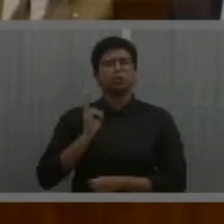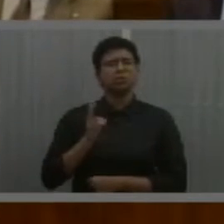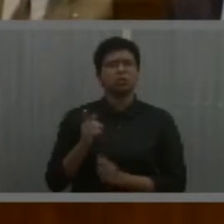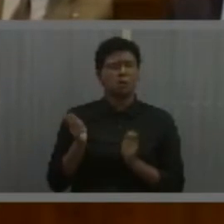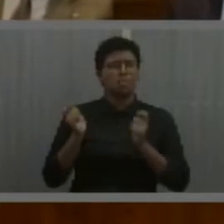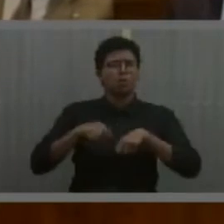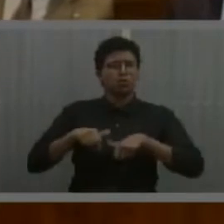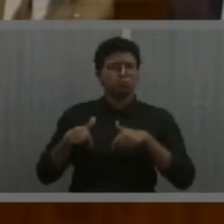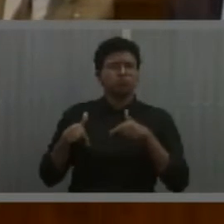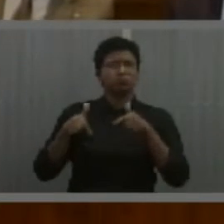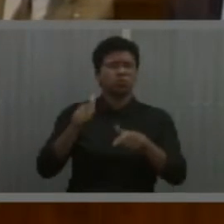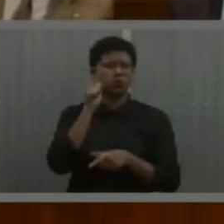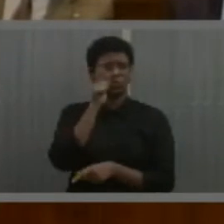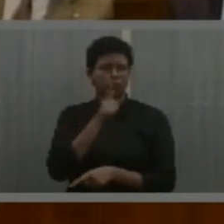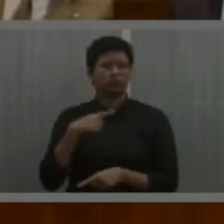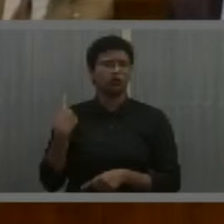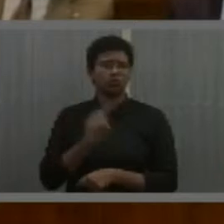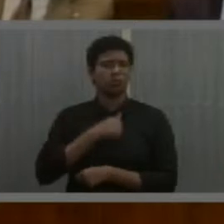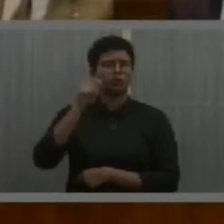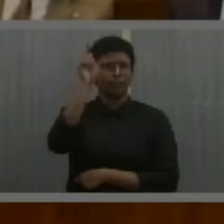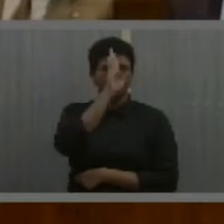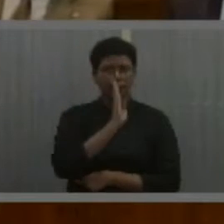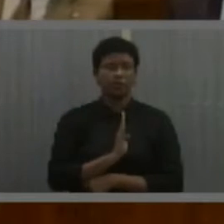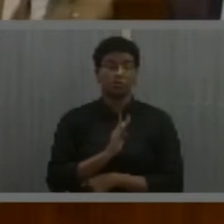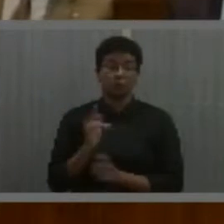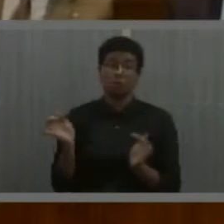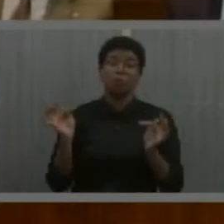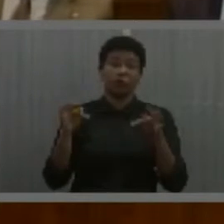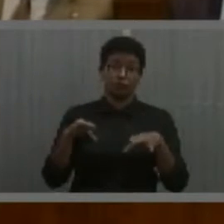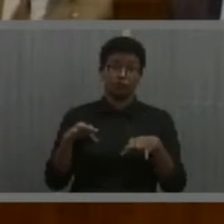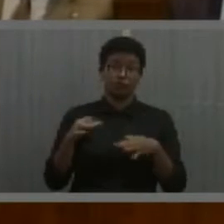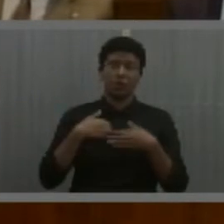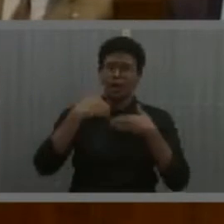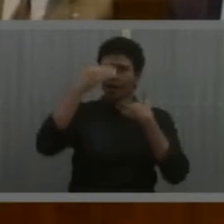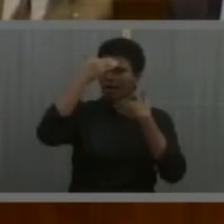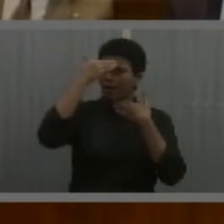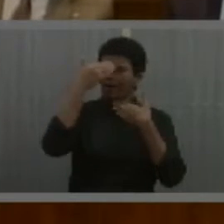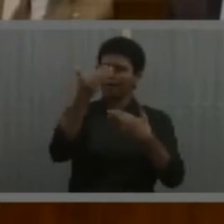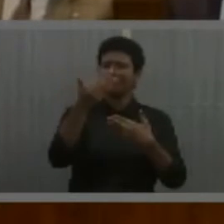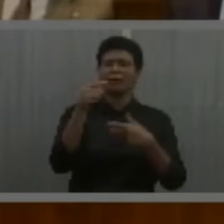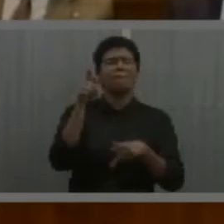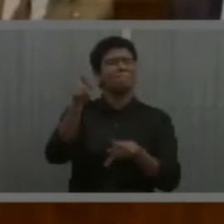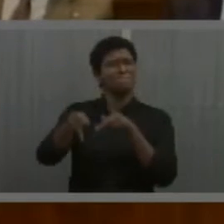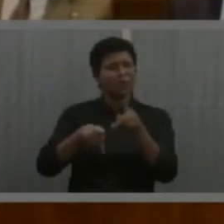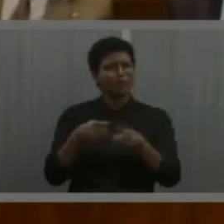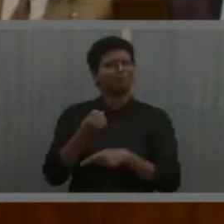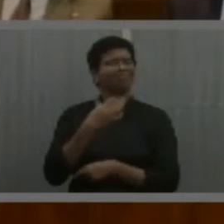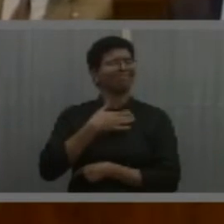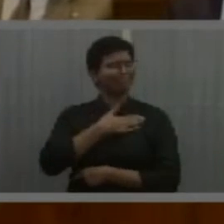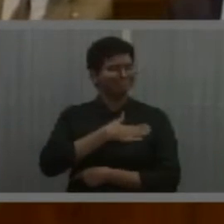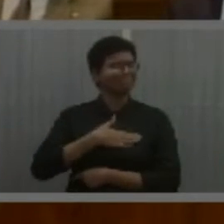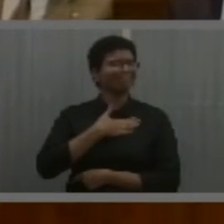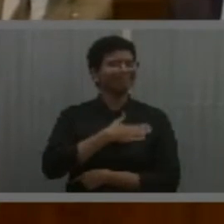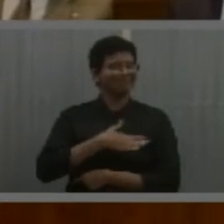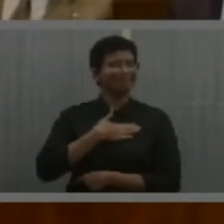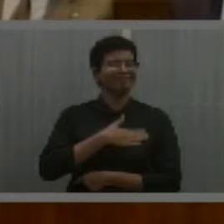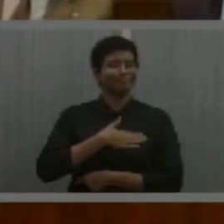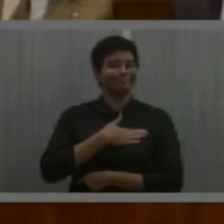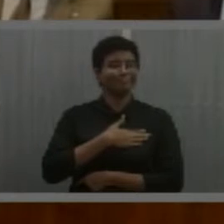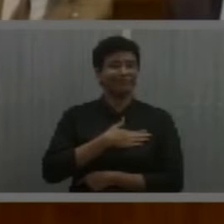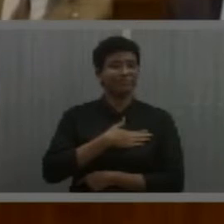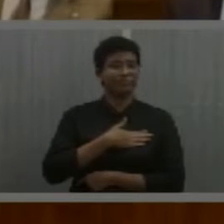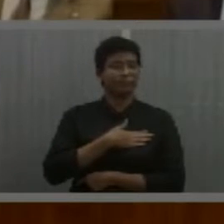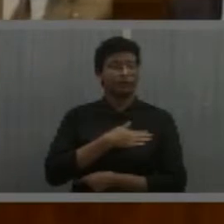para toda a nossa nação. Por fim, agradeço a essa gente generosa e acolhedora que,